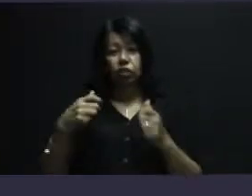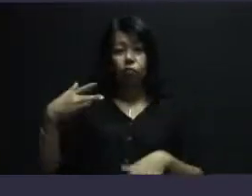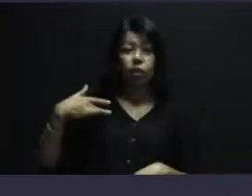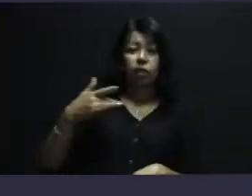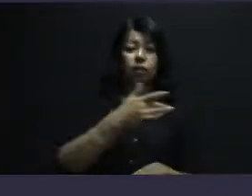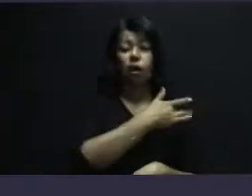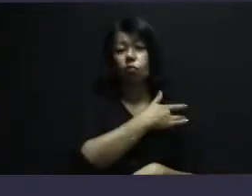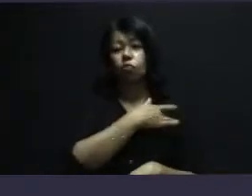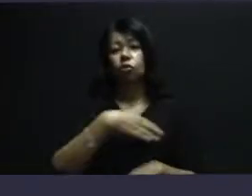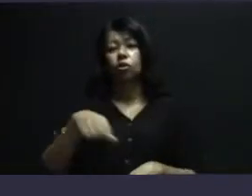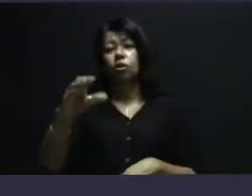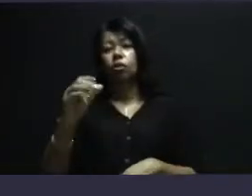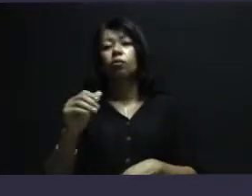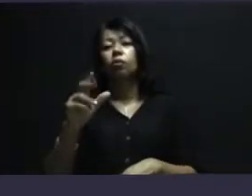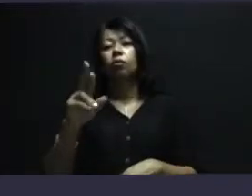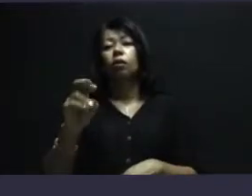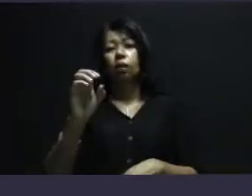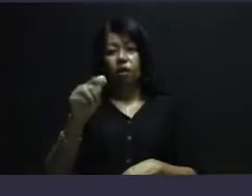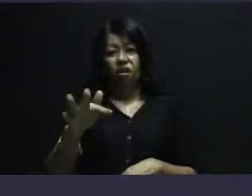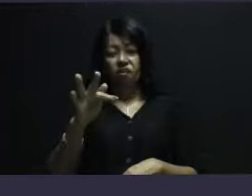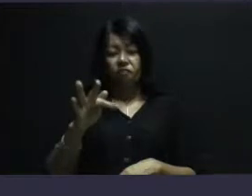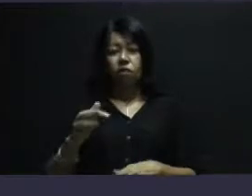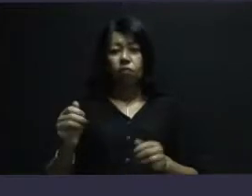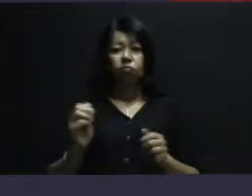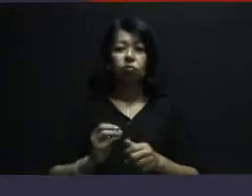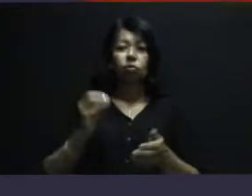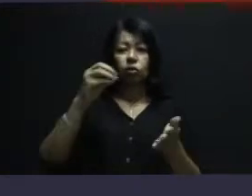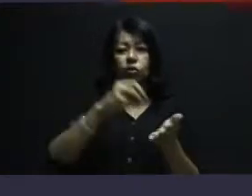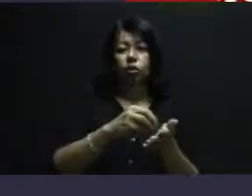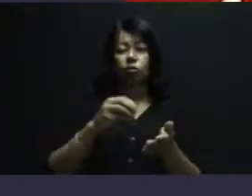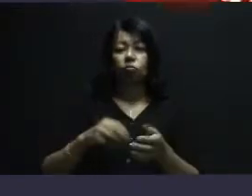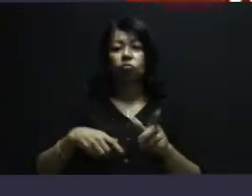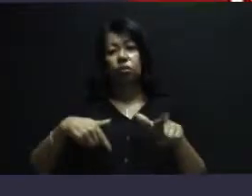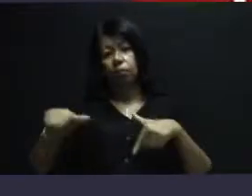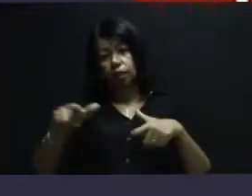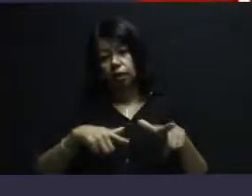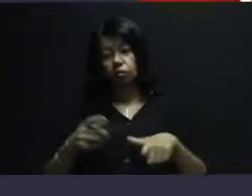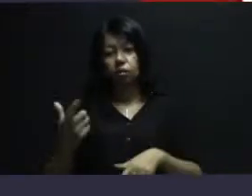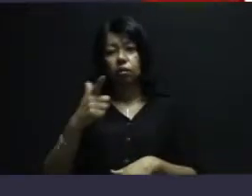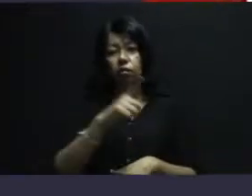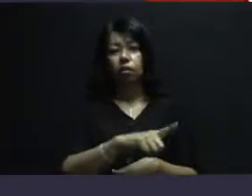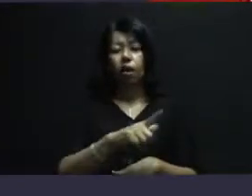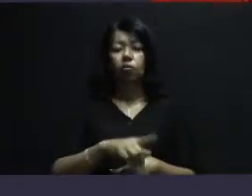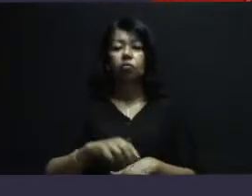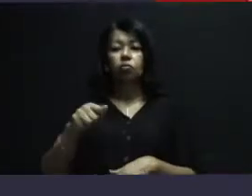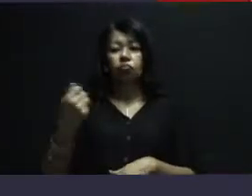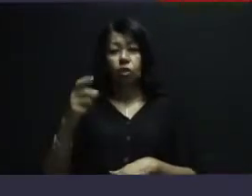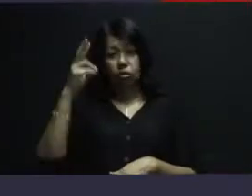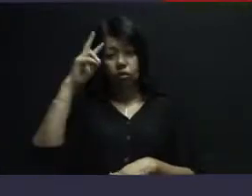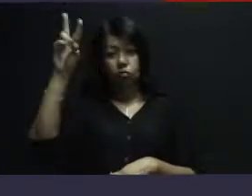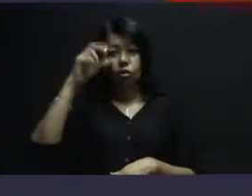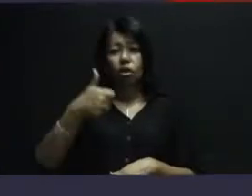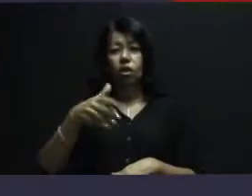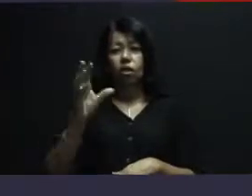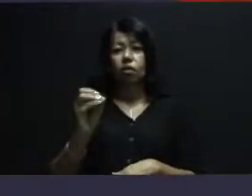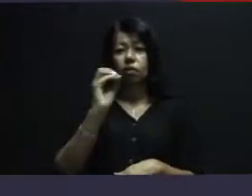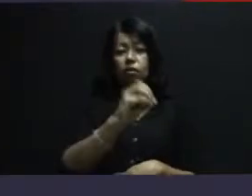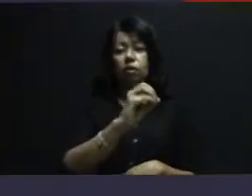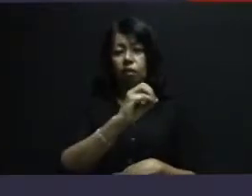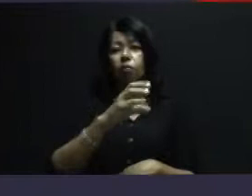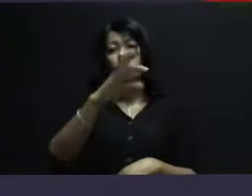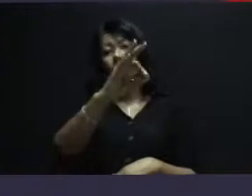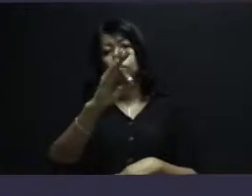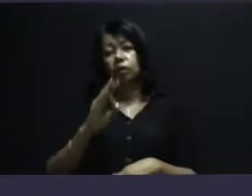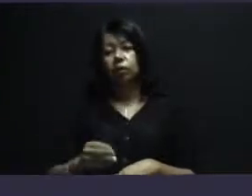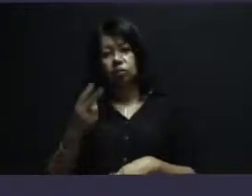atuação do CREF 4SP com instituição dos profissionais delegados. Marca histórica de 100% de municípios fiscalizados